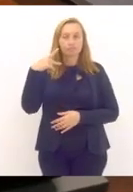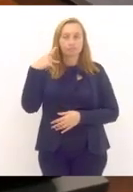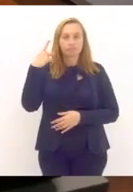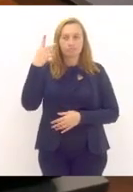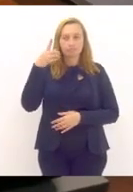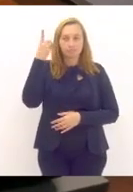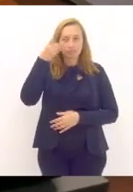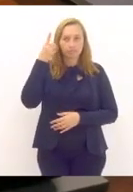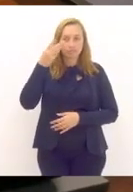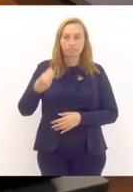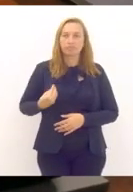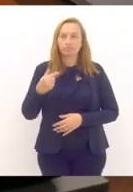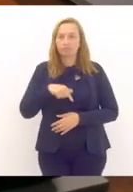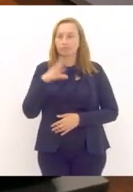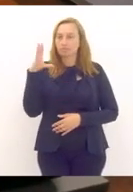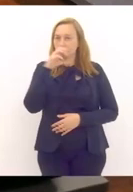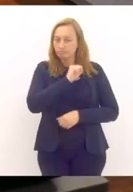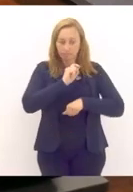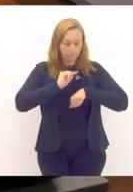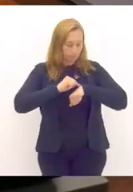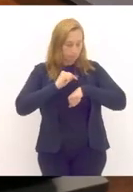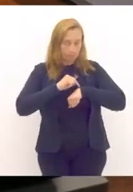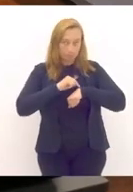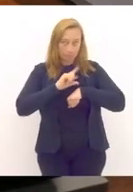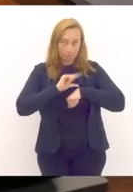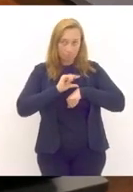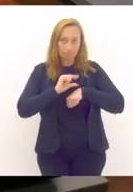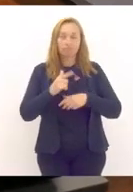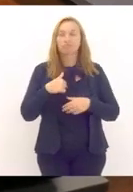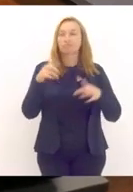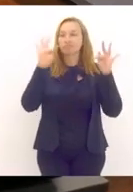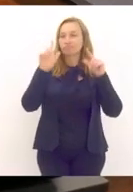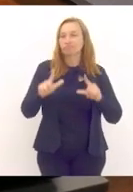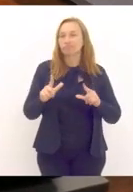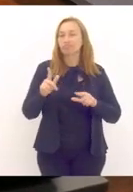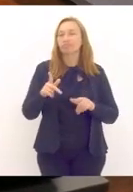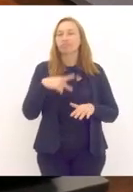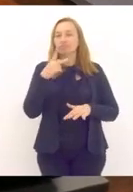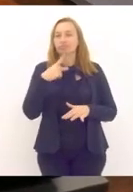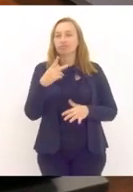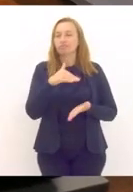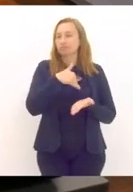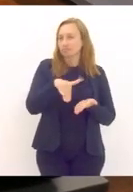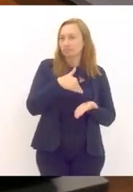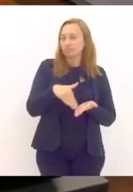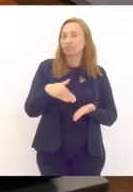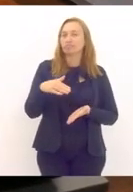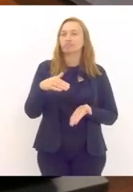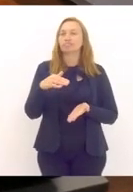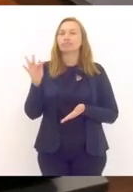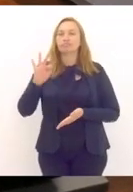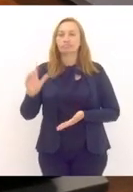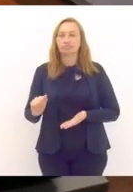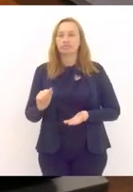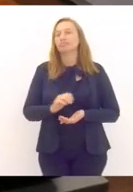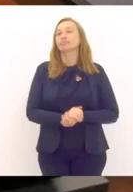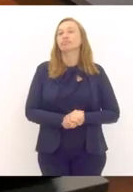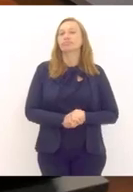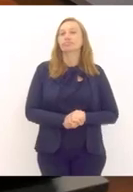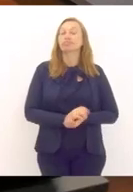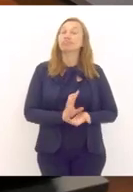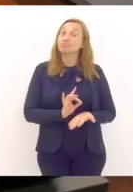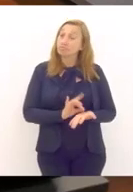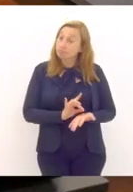bem rápido, né, por causa do horário. Fiquei muito feliz com a fala do secretário de Fazenda, que,